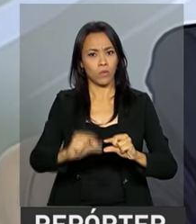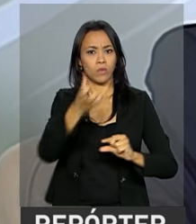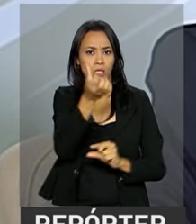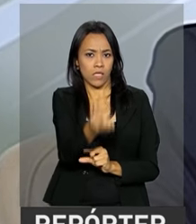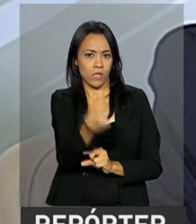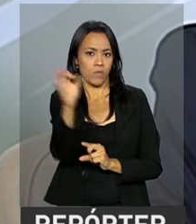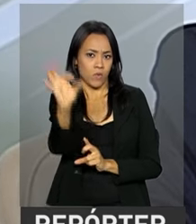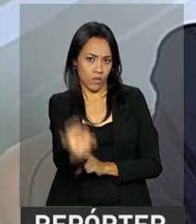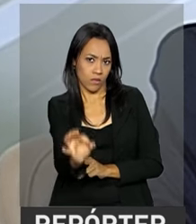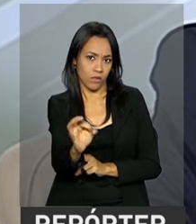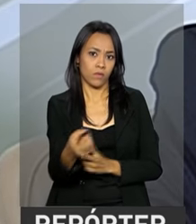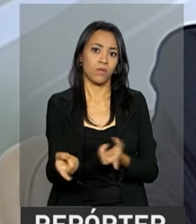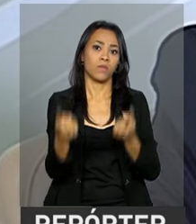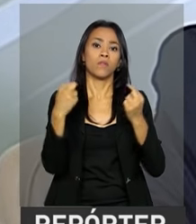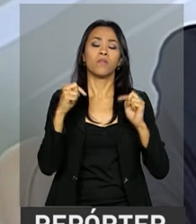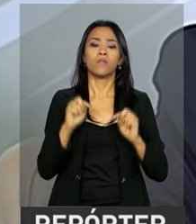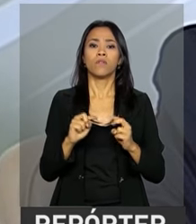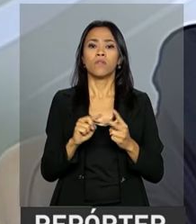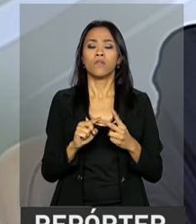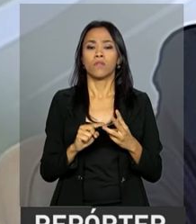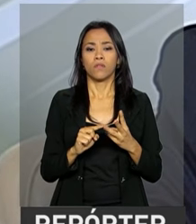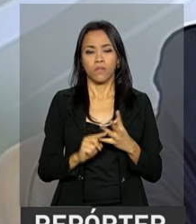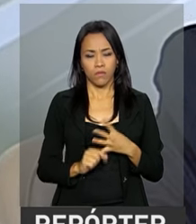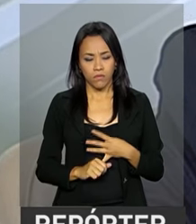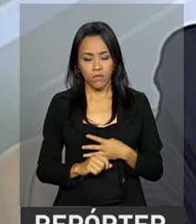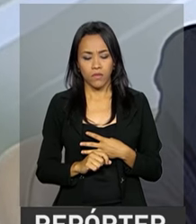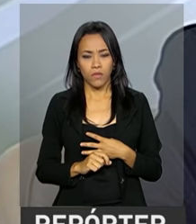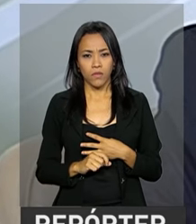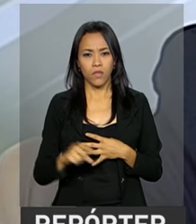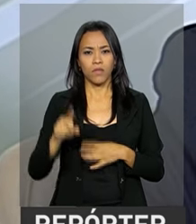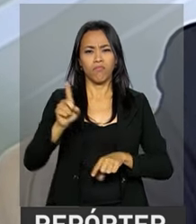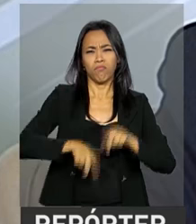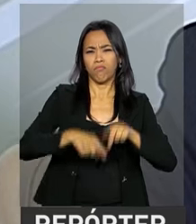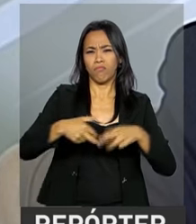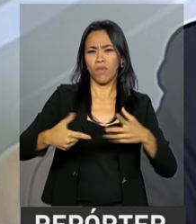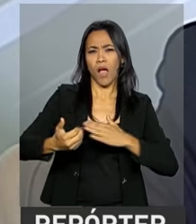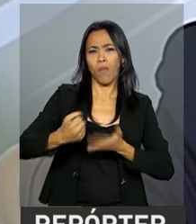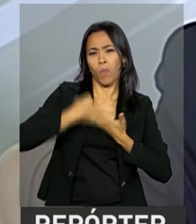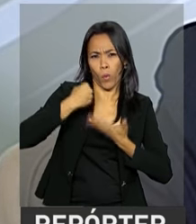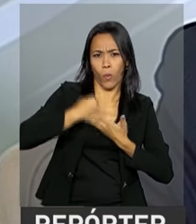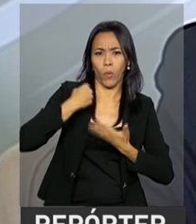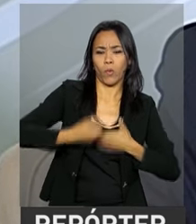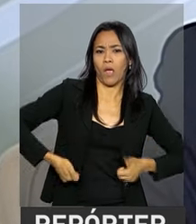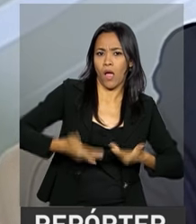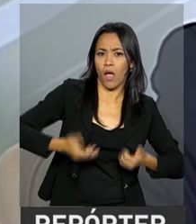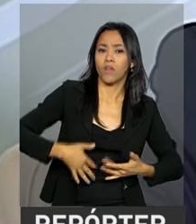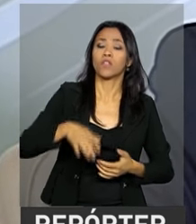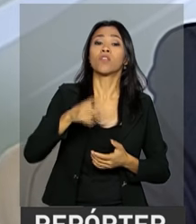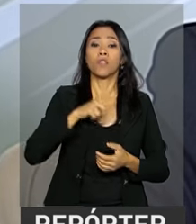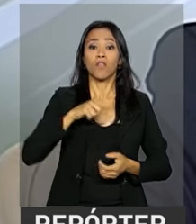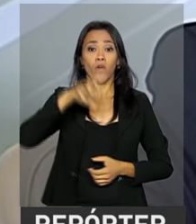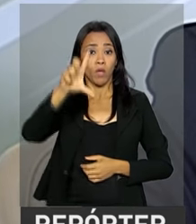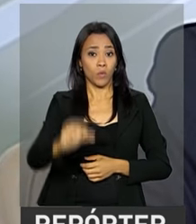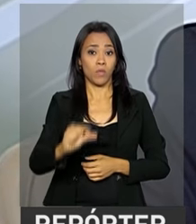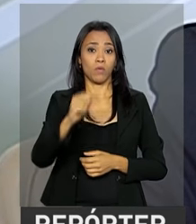6% e as despesas de apoio, que tiveram uma redução de